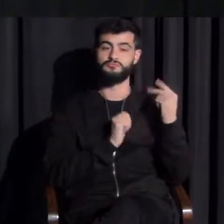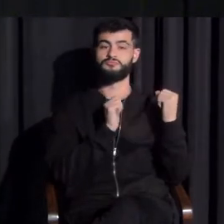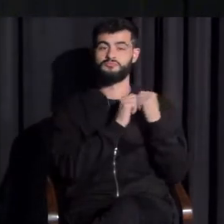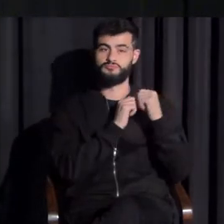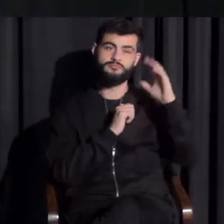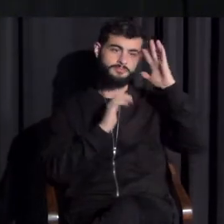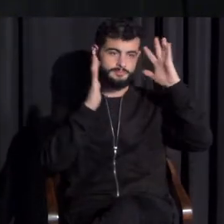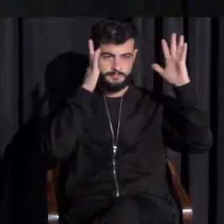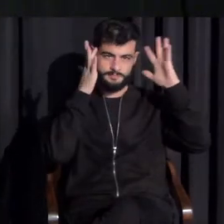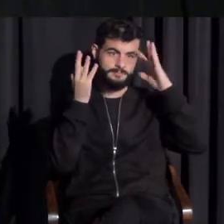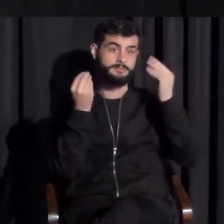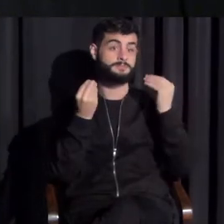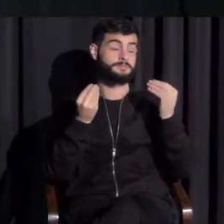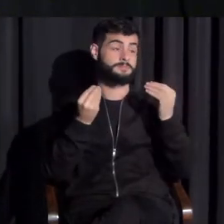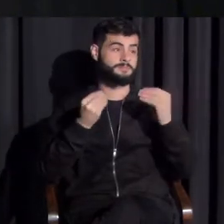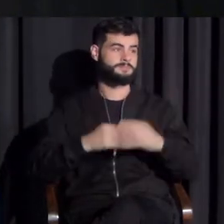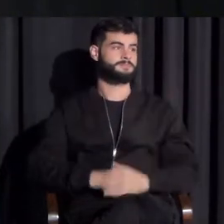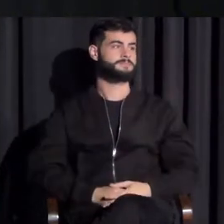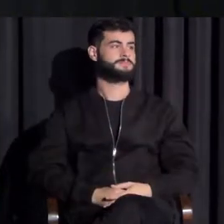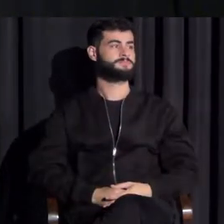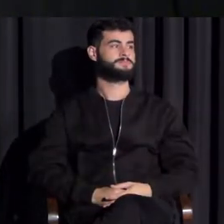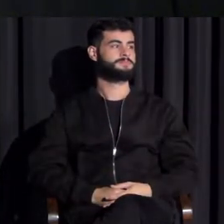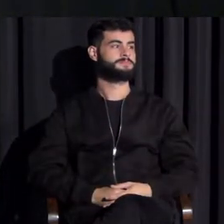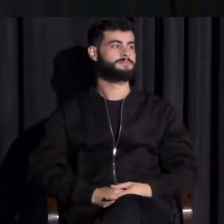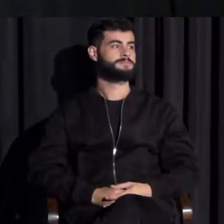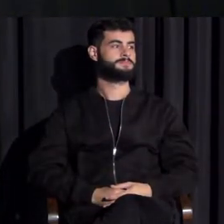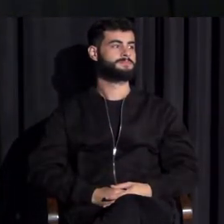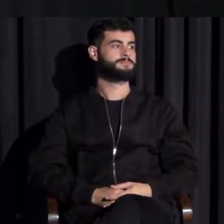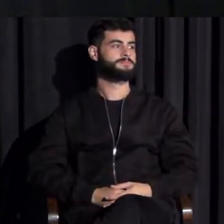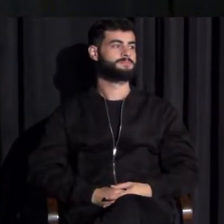Enfim. Então,